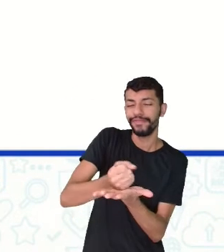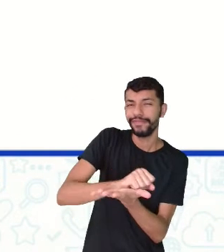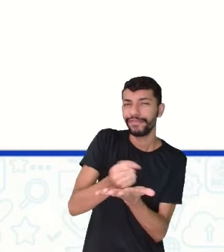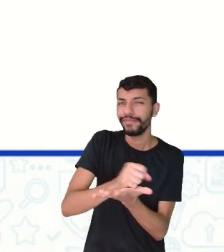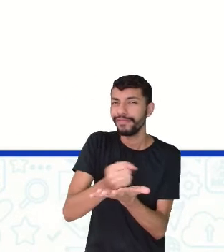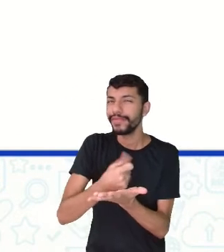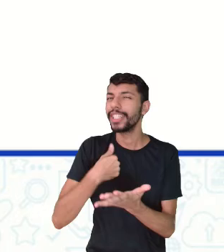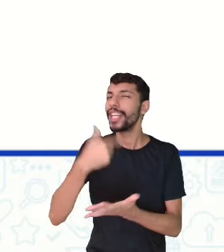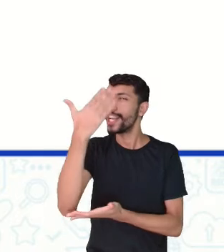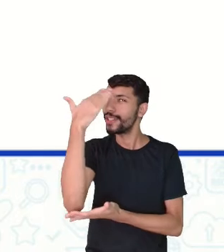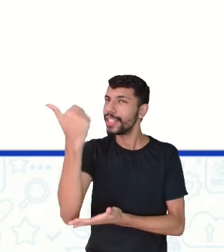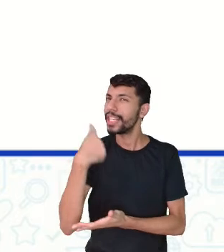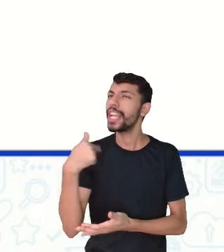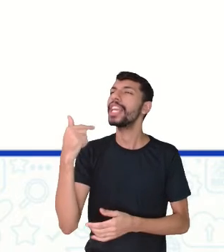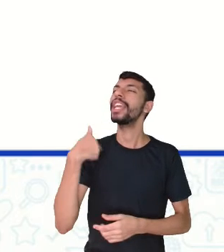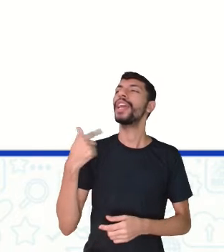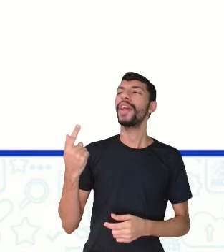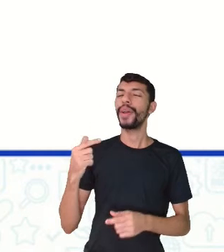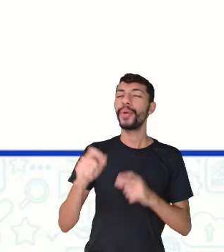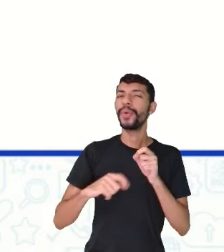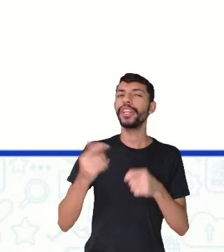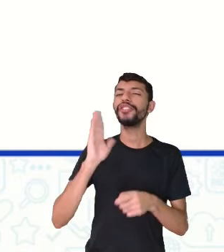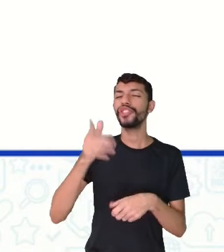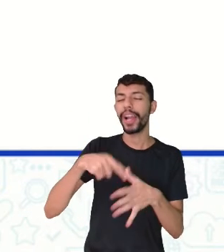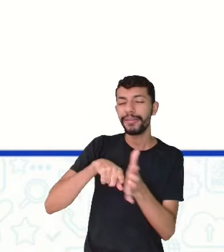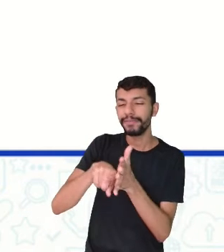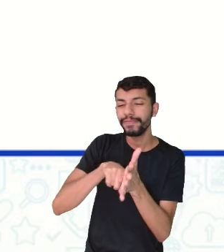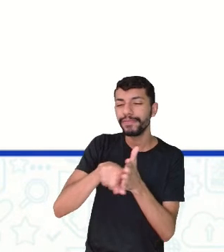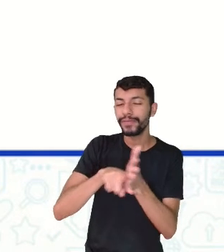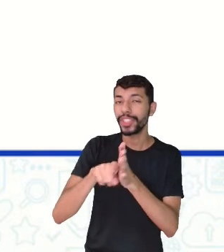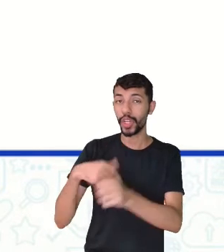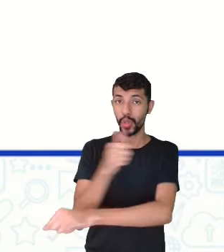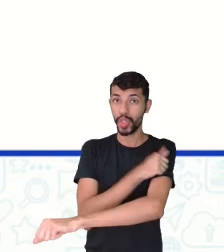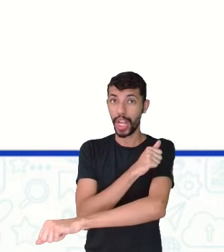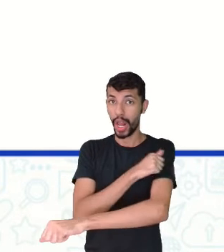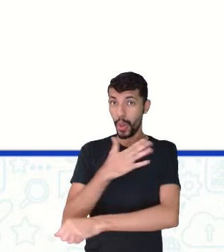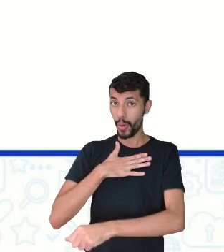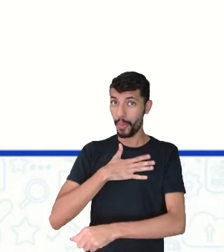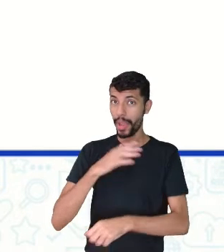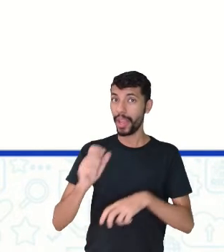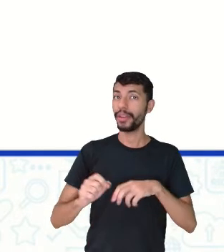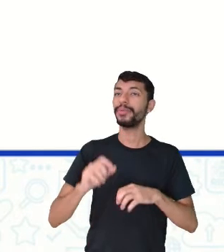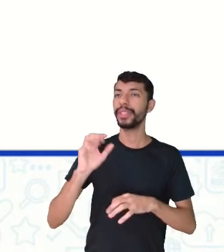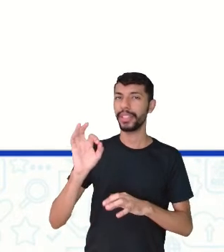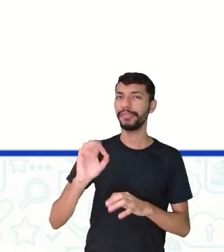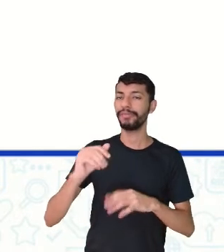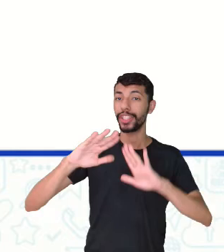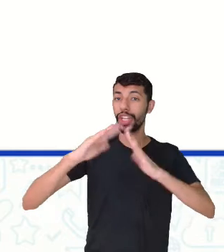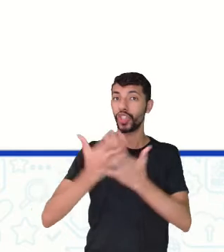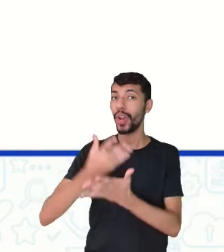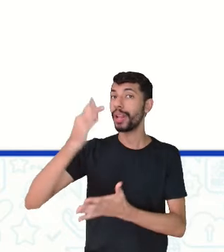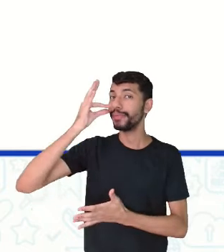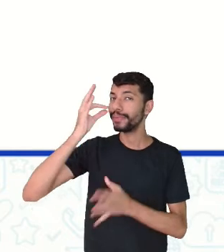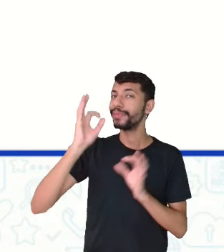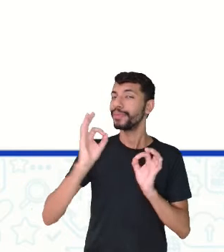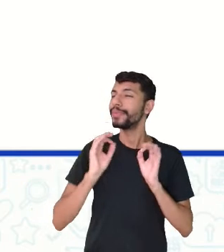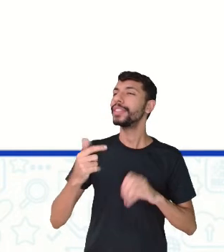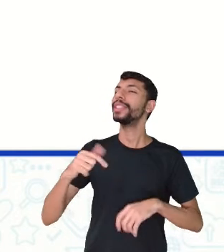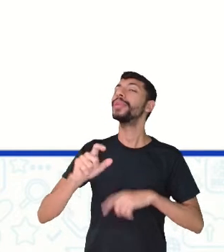sei, eu estou por dentro porque eu fiz uma pesquisa entre os meus alunos no presencial. E